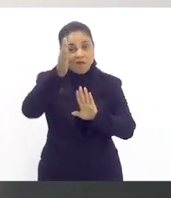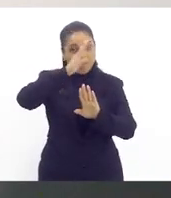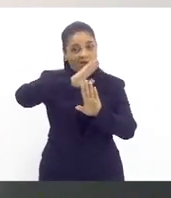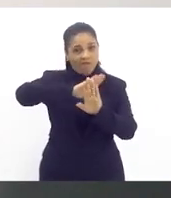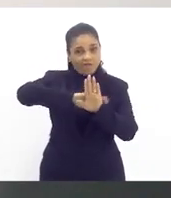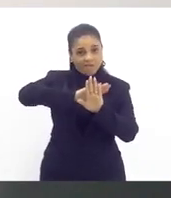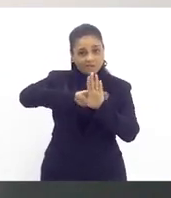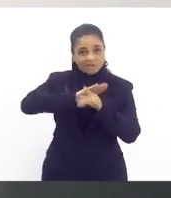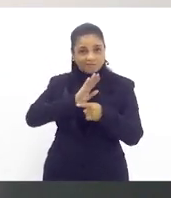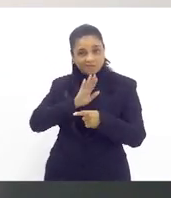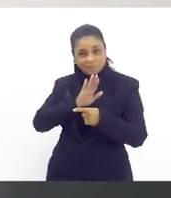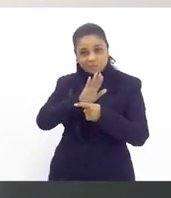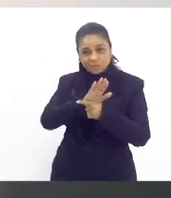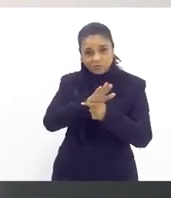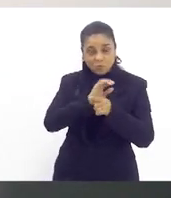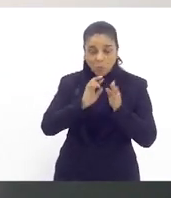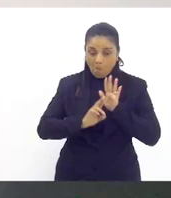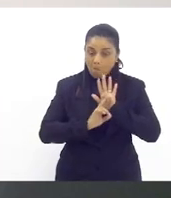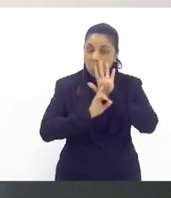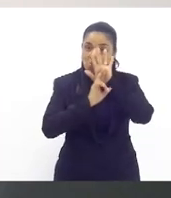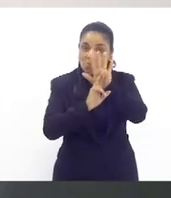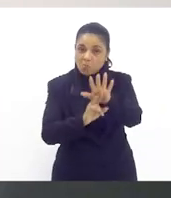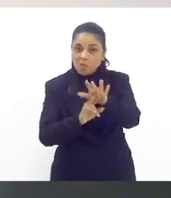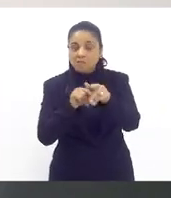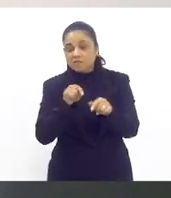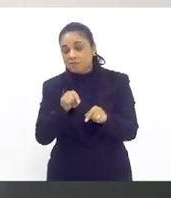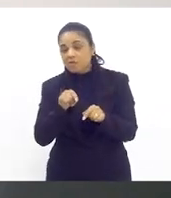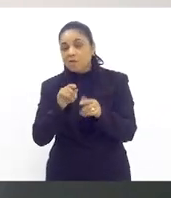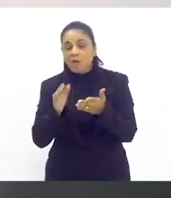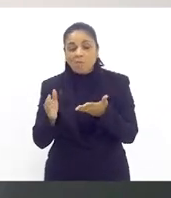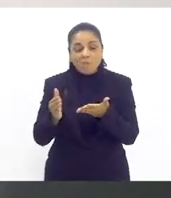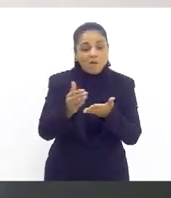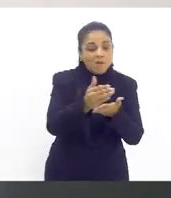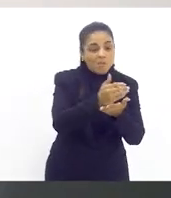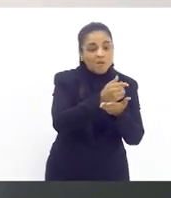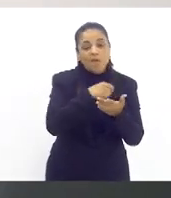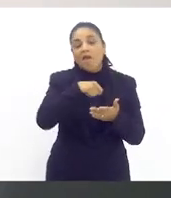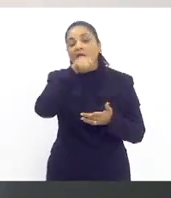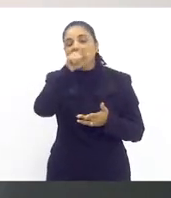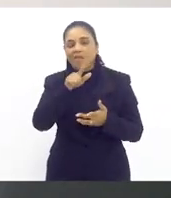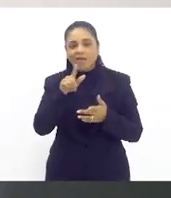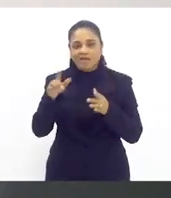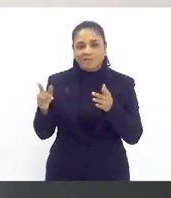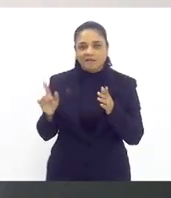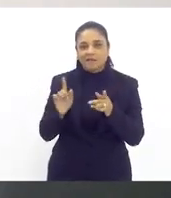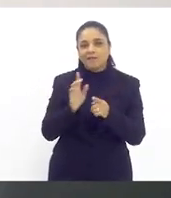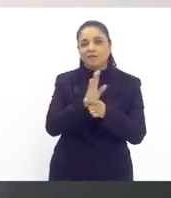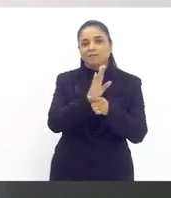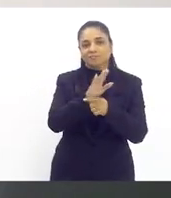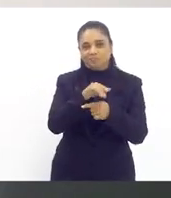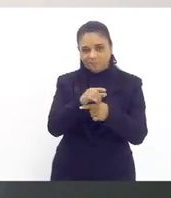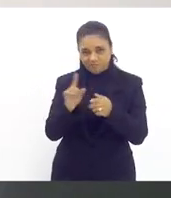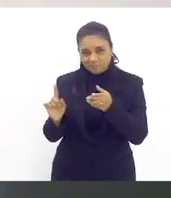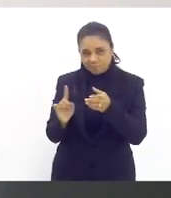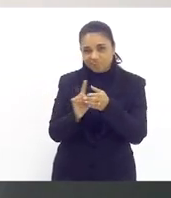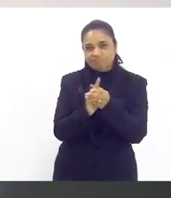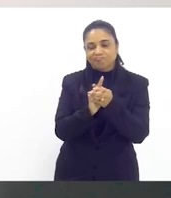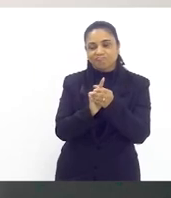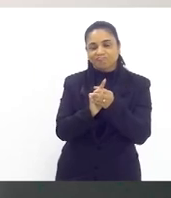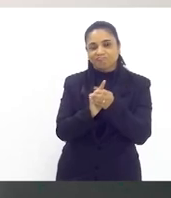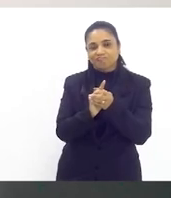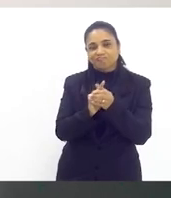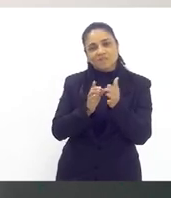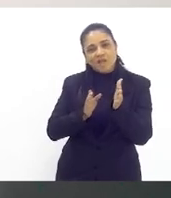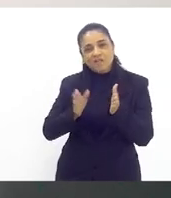um monte e não protagonismo fazer essa busca ativa de quem é que pode estar comprando tem muitas questões que pode trazer